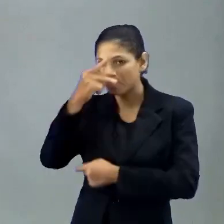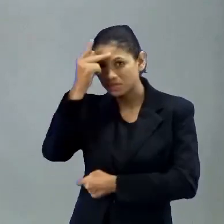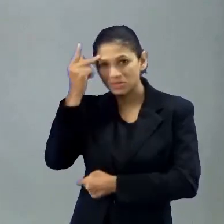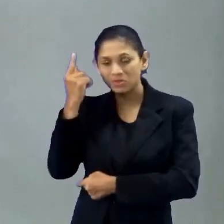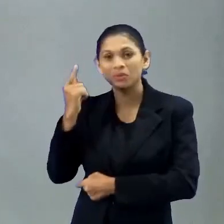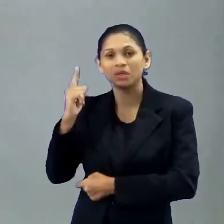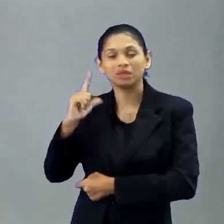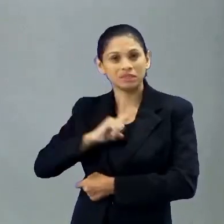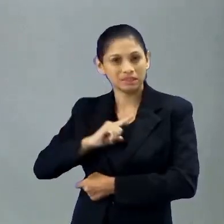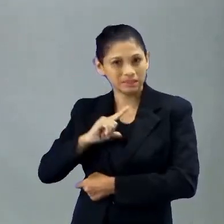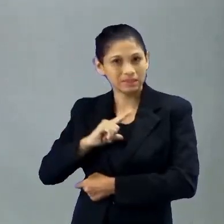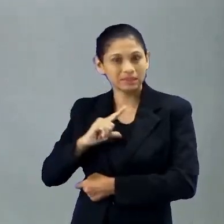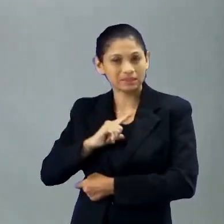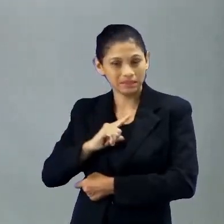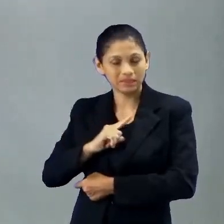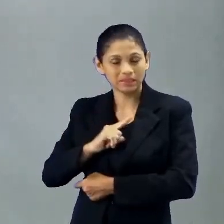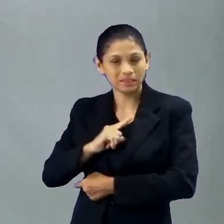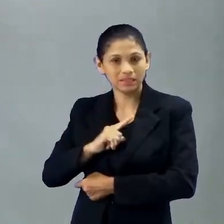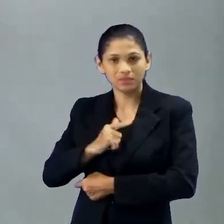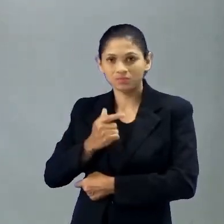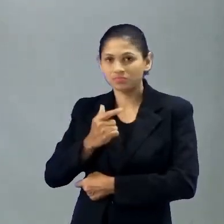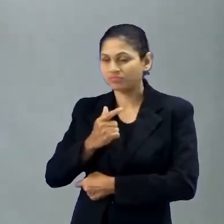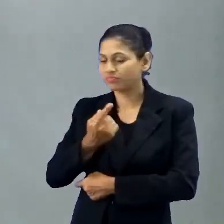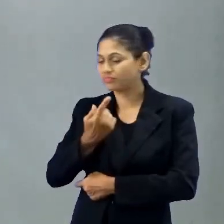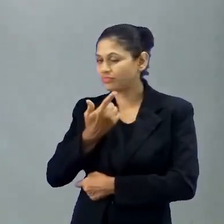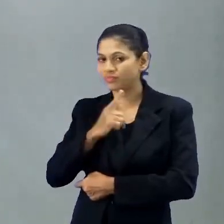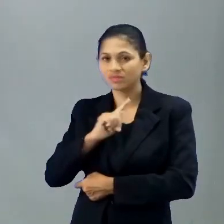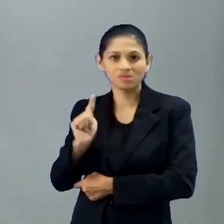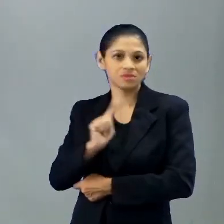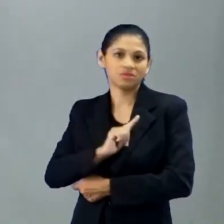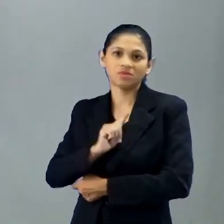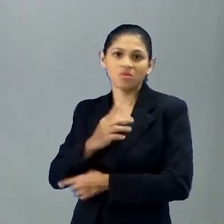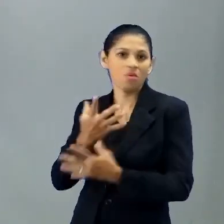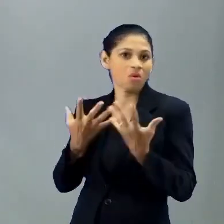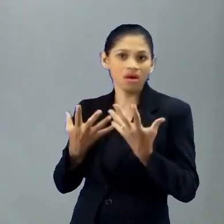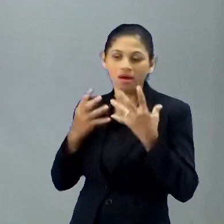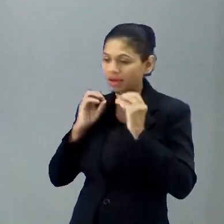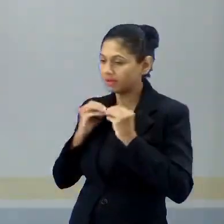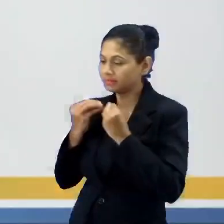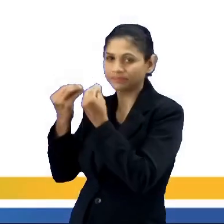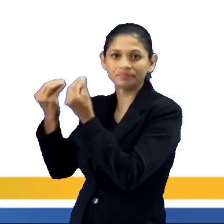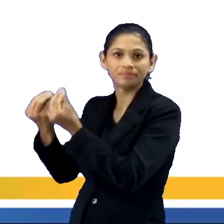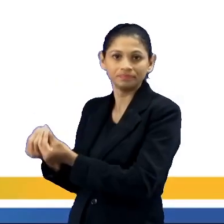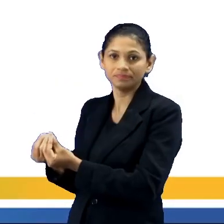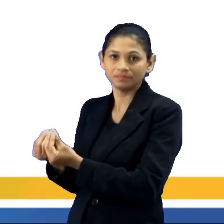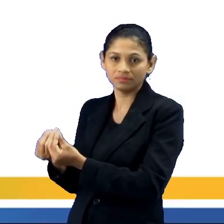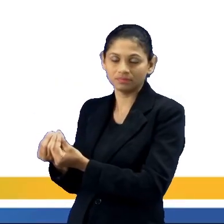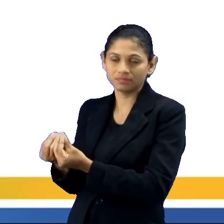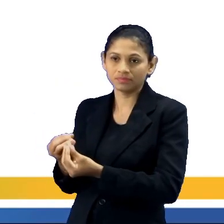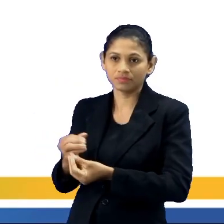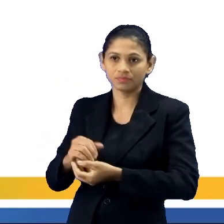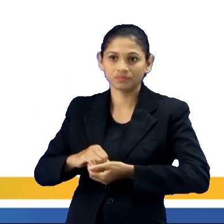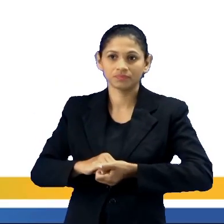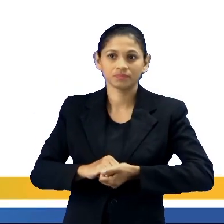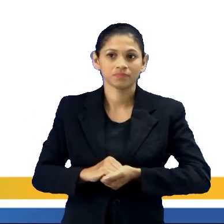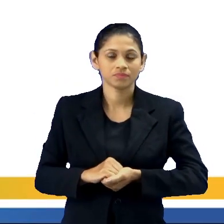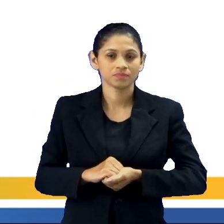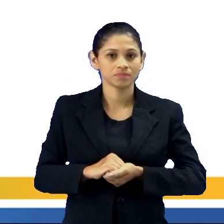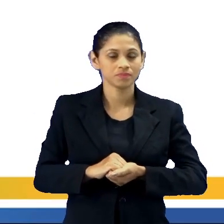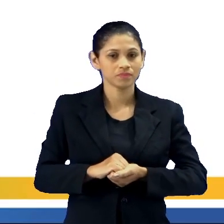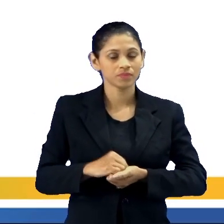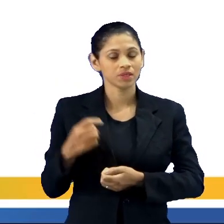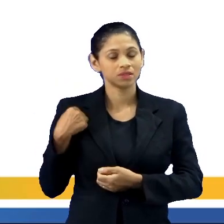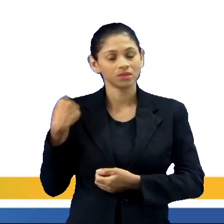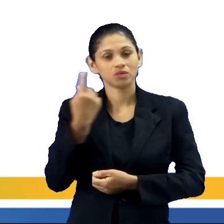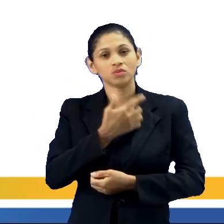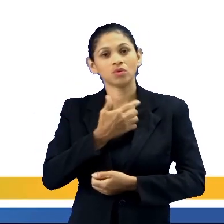já vivenciou algumas experiências de conflito lamentáveis em que, inclusive, né,